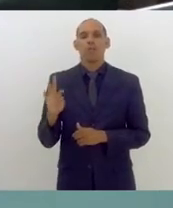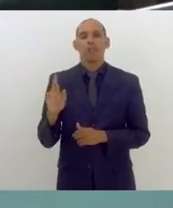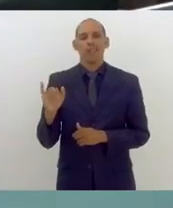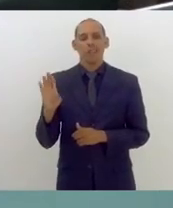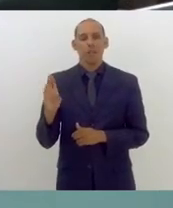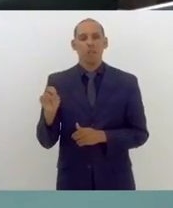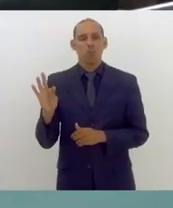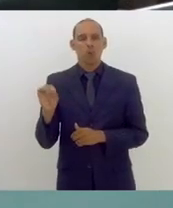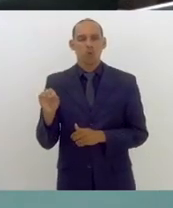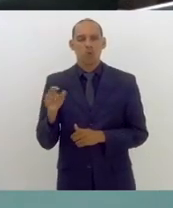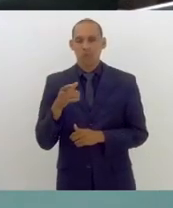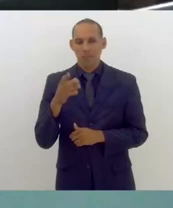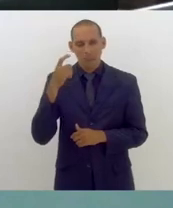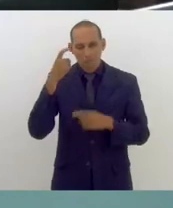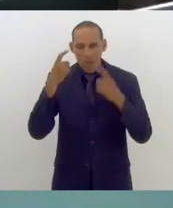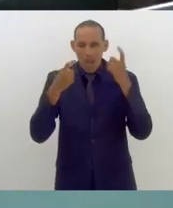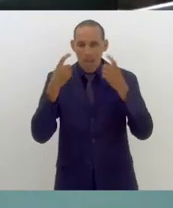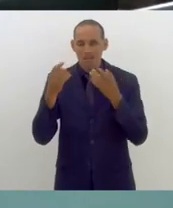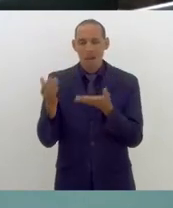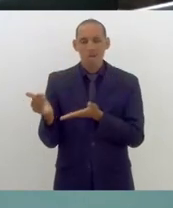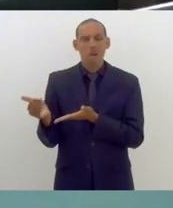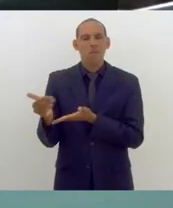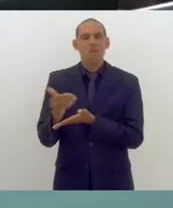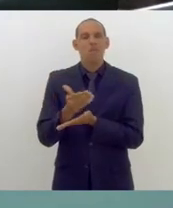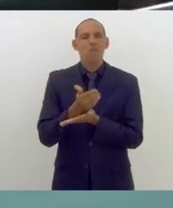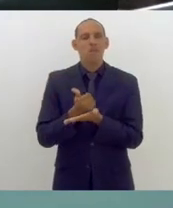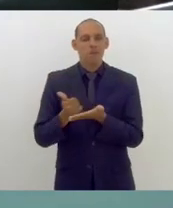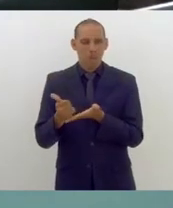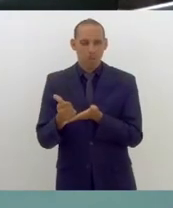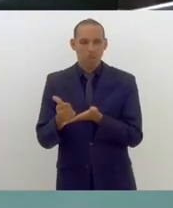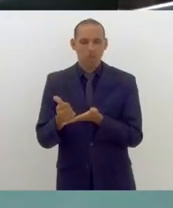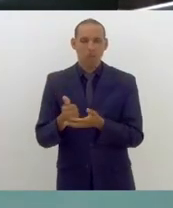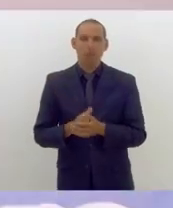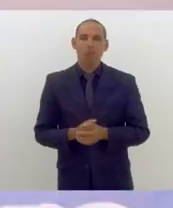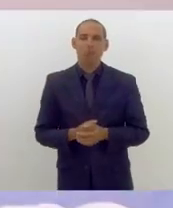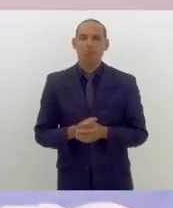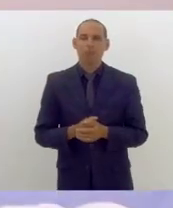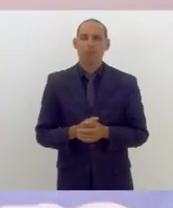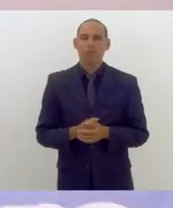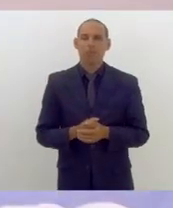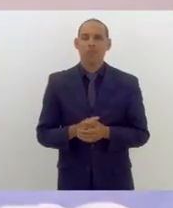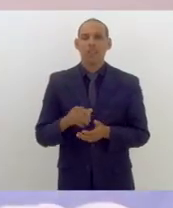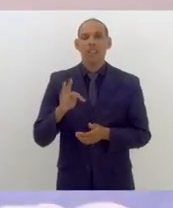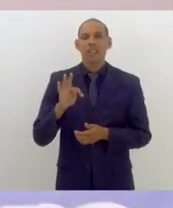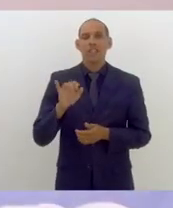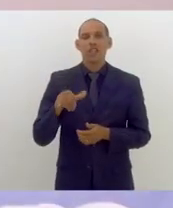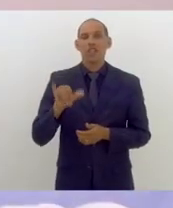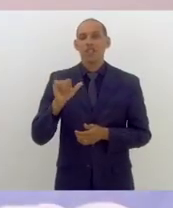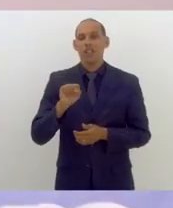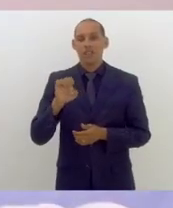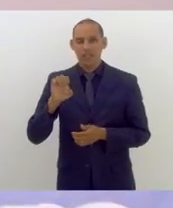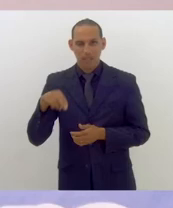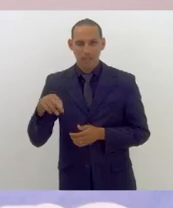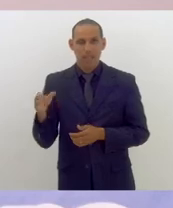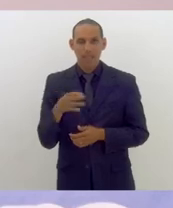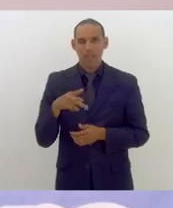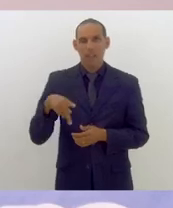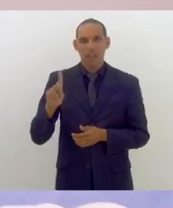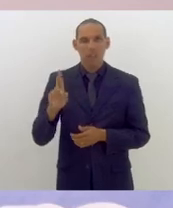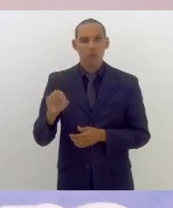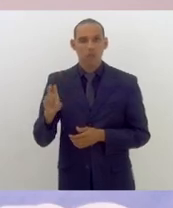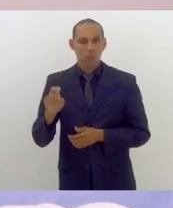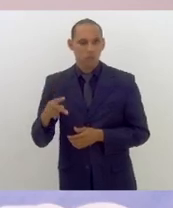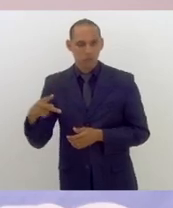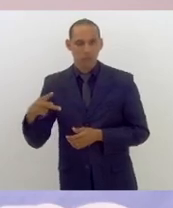está falando sobre essa questão arrecadação né que a cup teve que